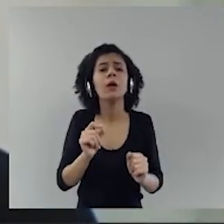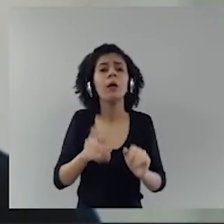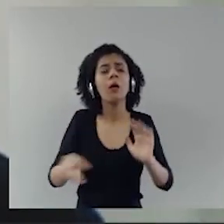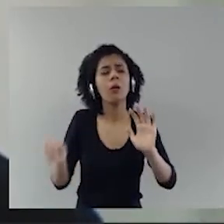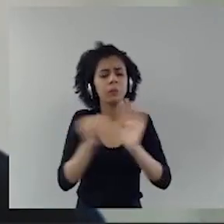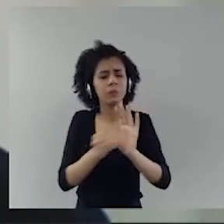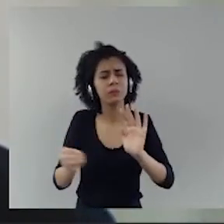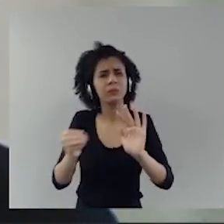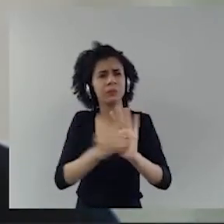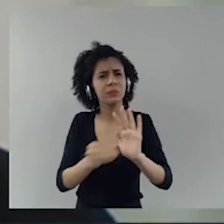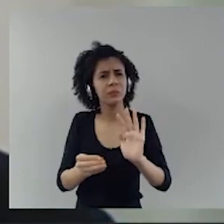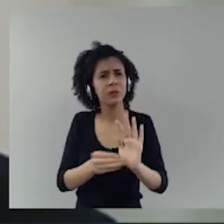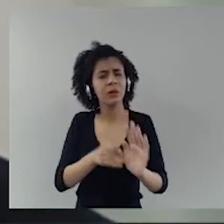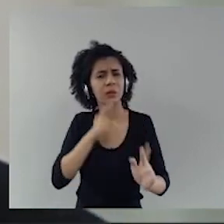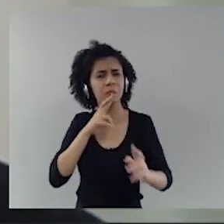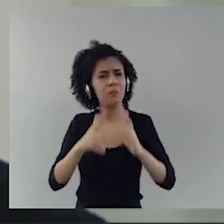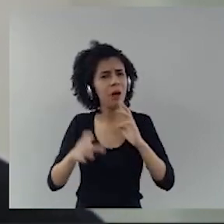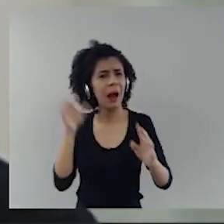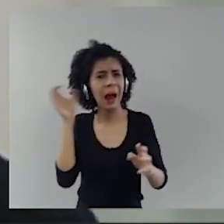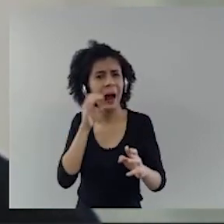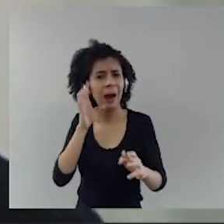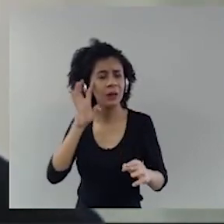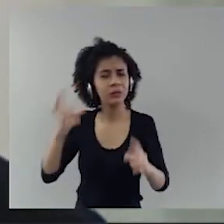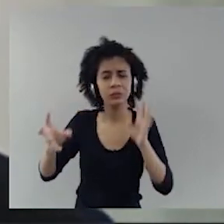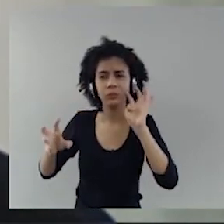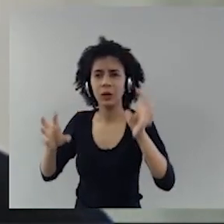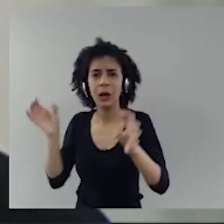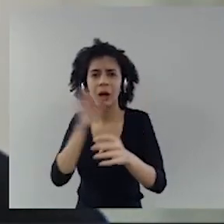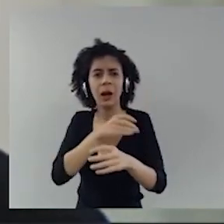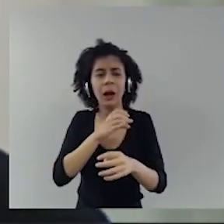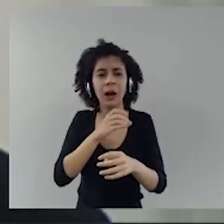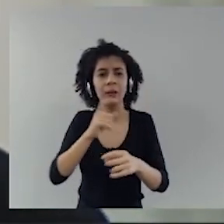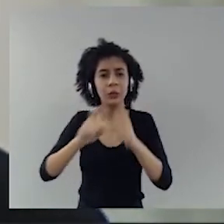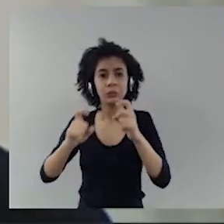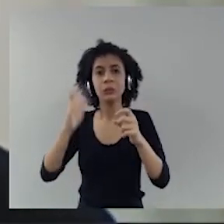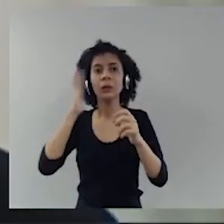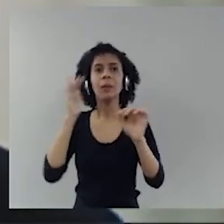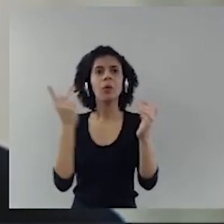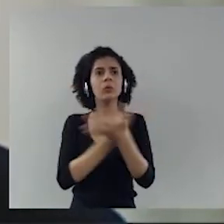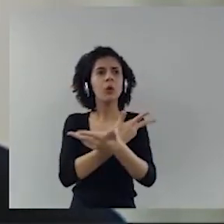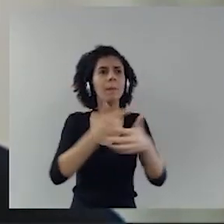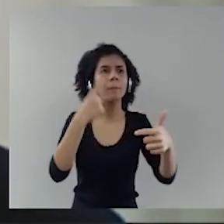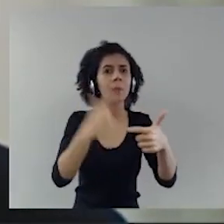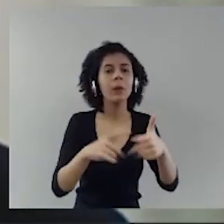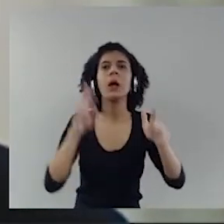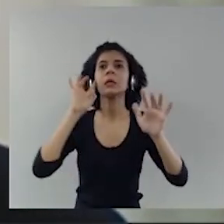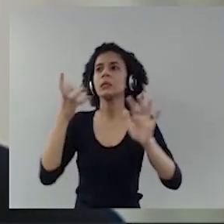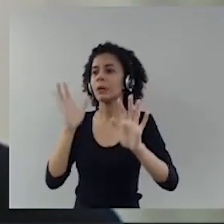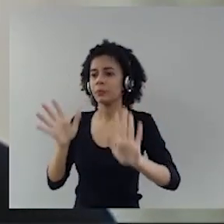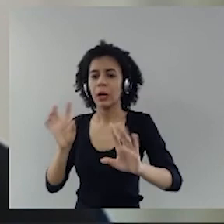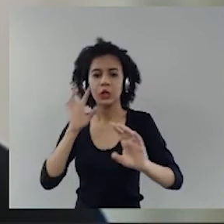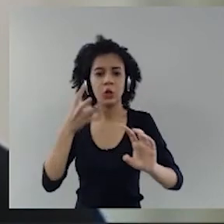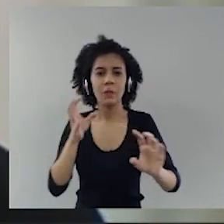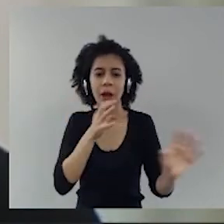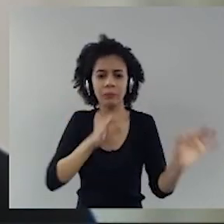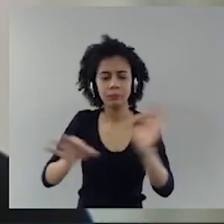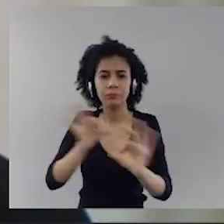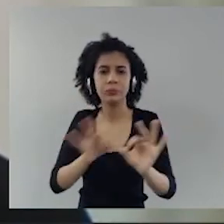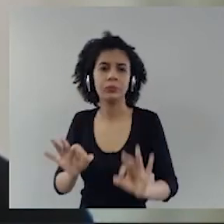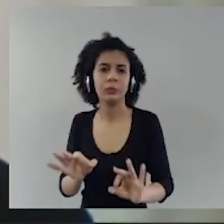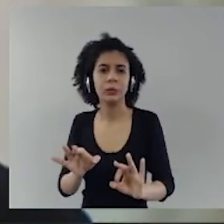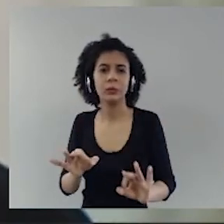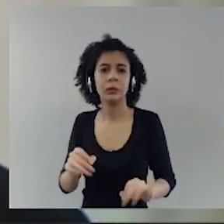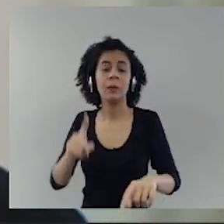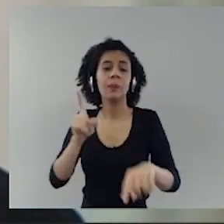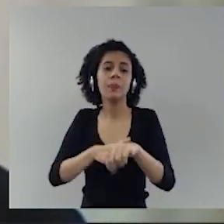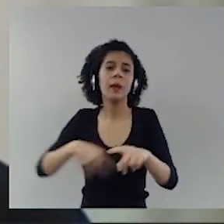impõe respostas rápidas do administrador público do gestor público as